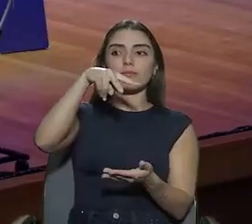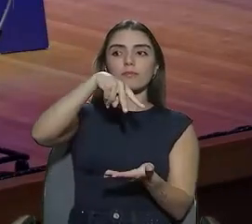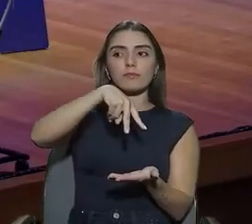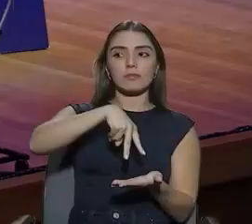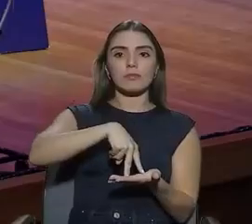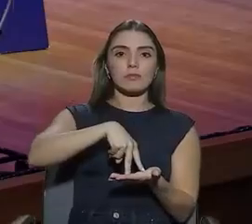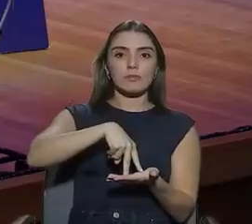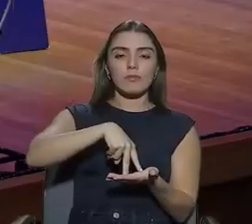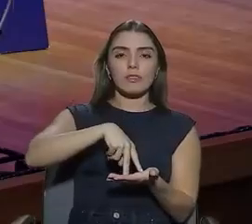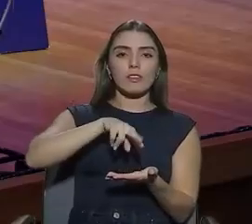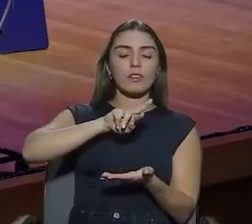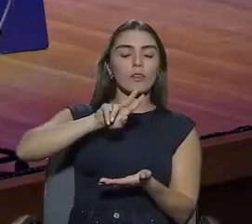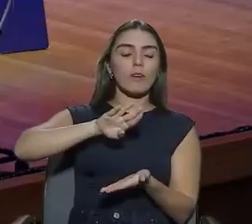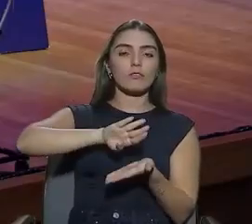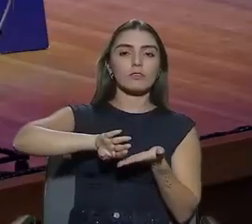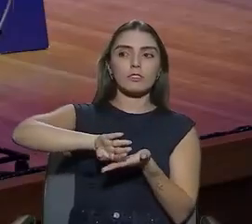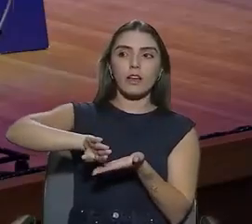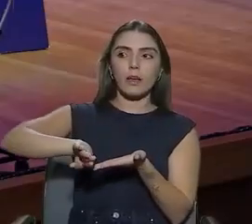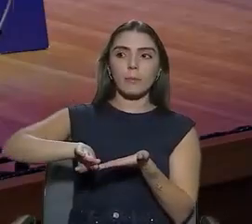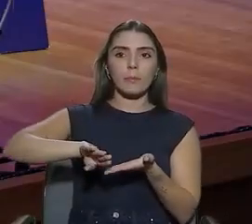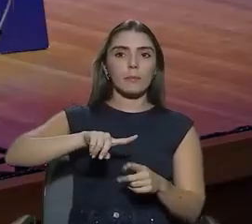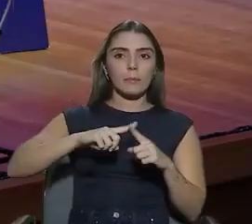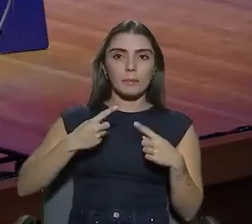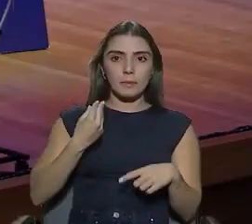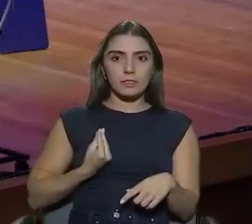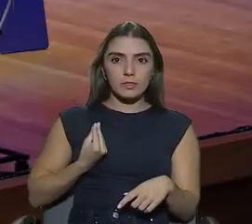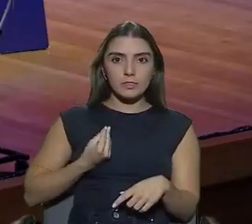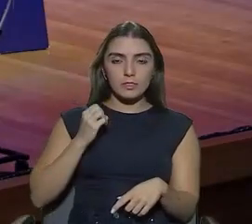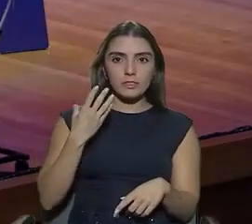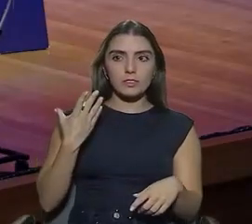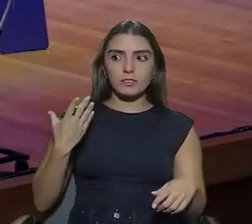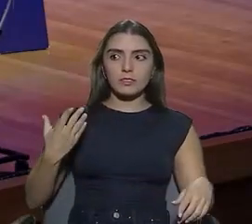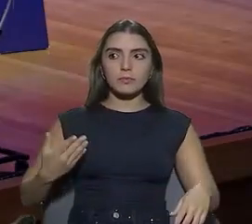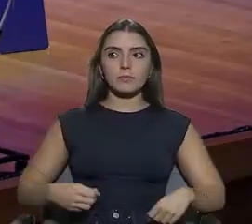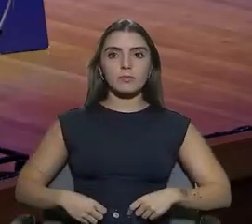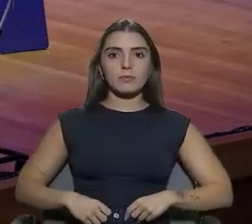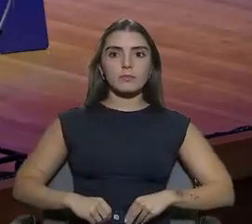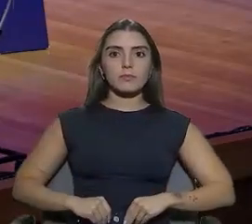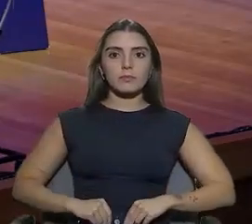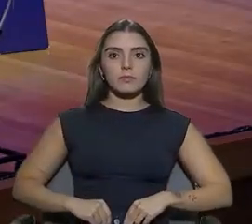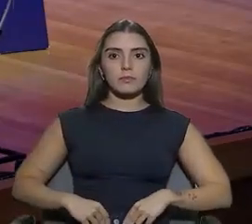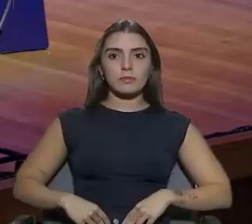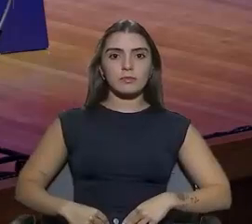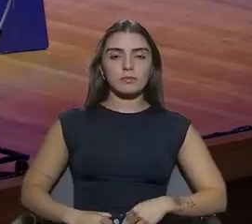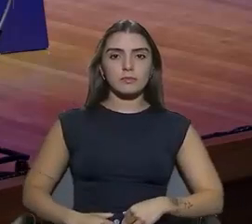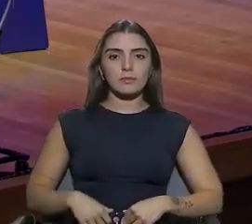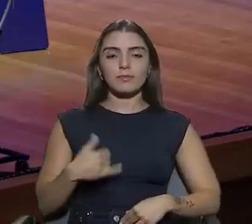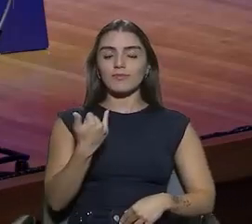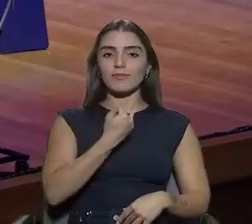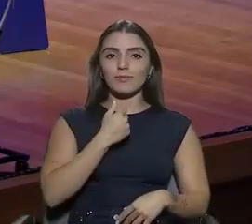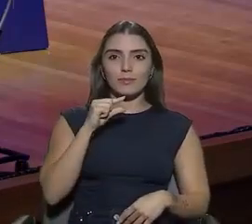etc., não é o que sobra, mas é a própria vida ali acontecendo, né? Então, queria que você nos contasse um pouquinho, né, dessas